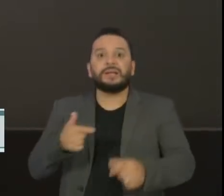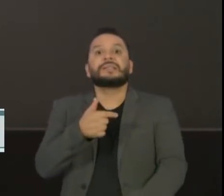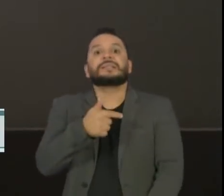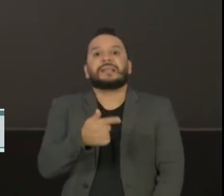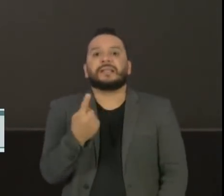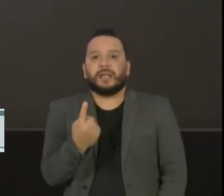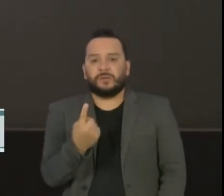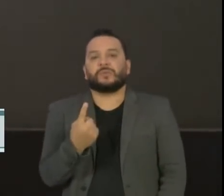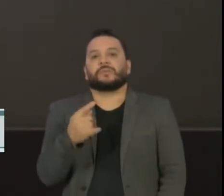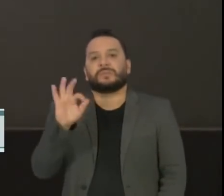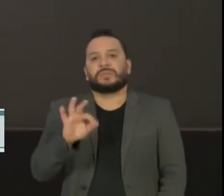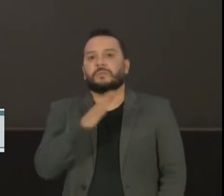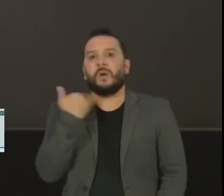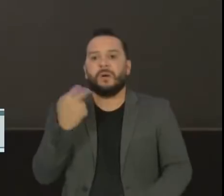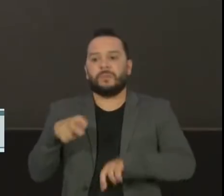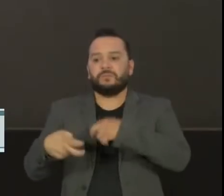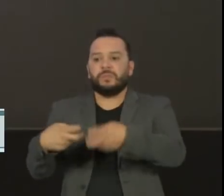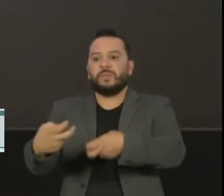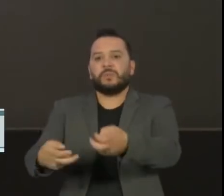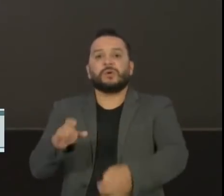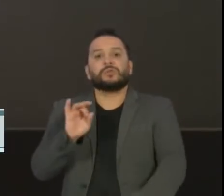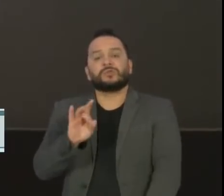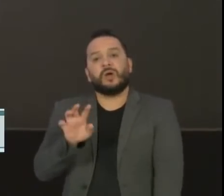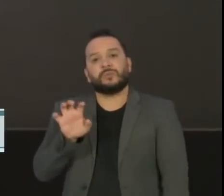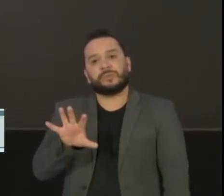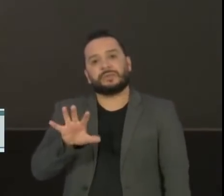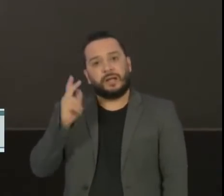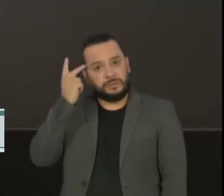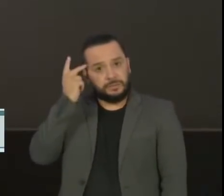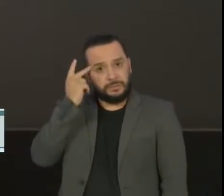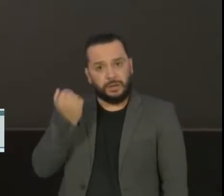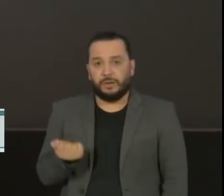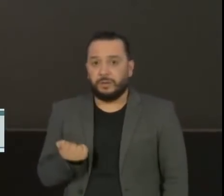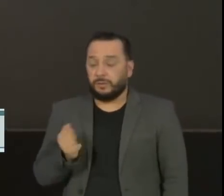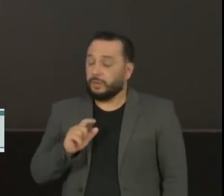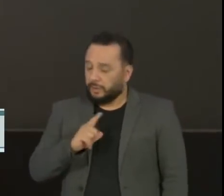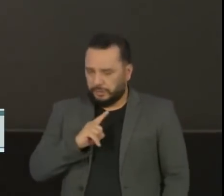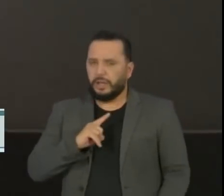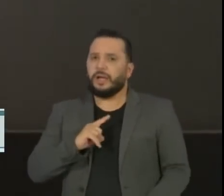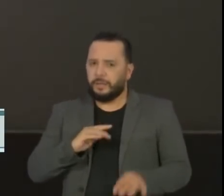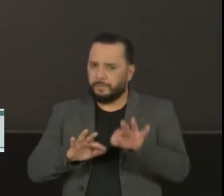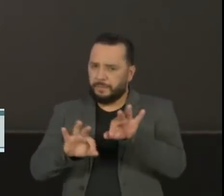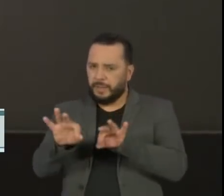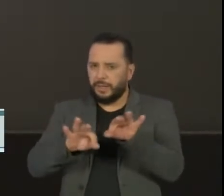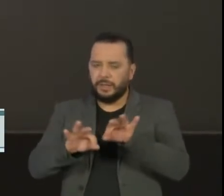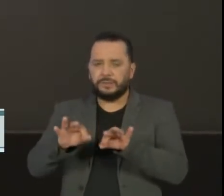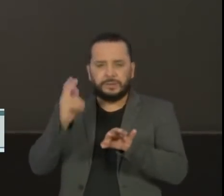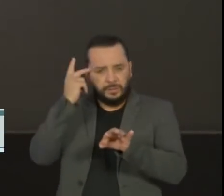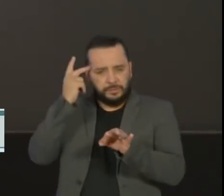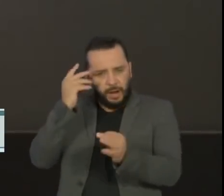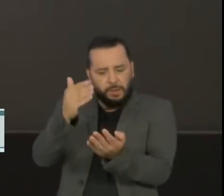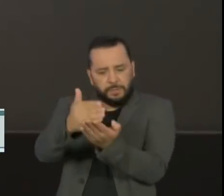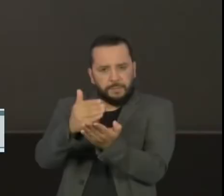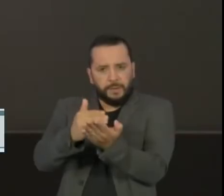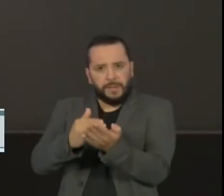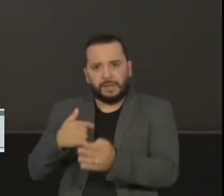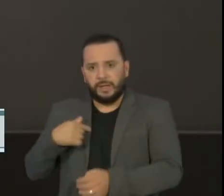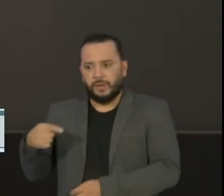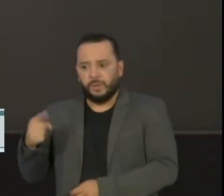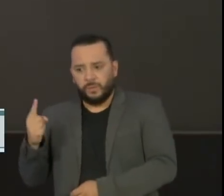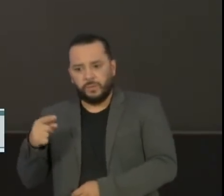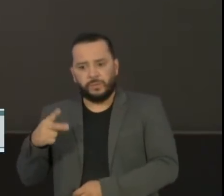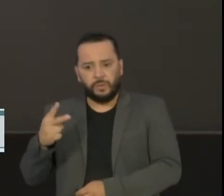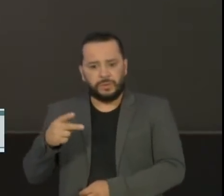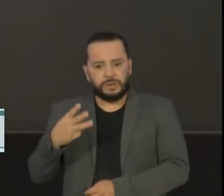Paulo. Então, eu pergunto, apesar do Plano São Paulo ter 5 fases, parece que para a população